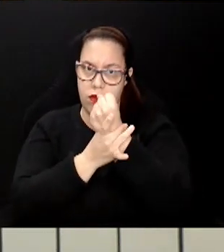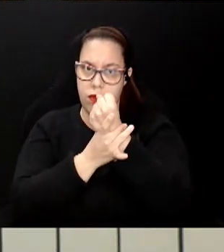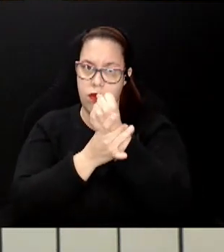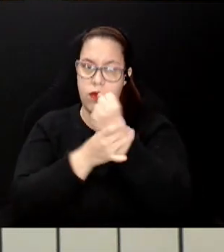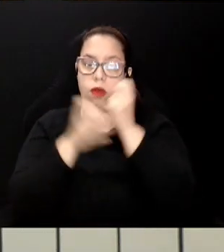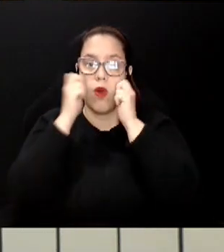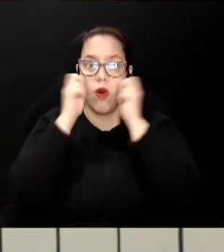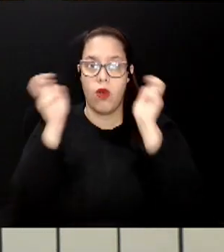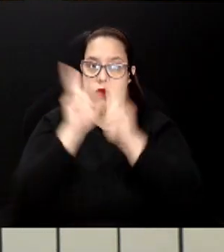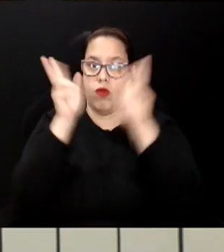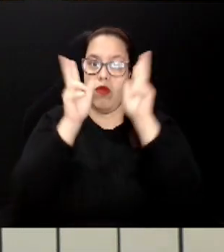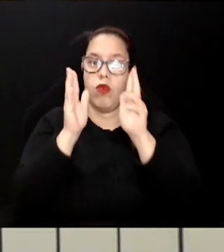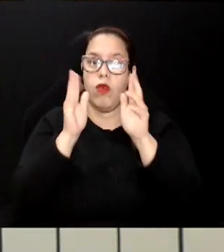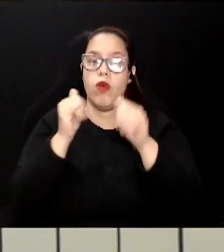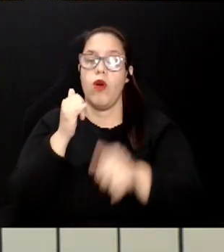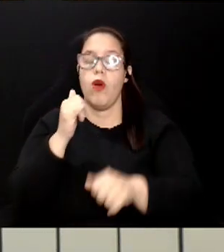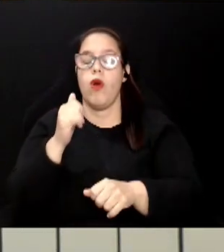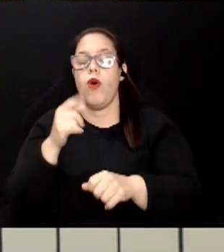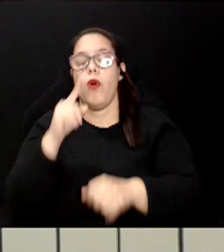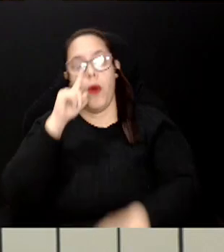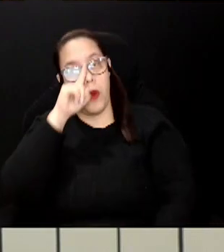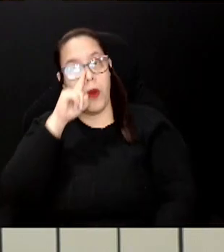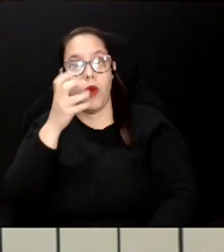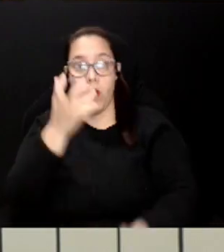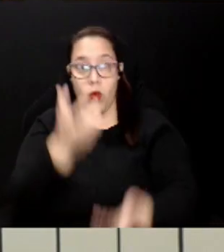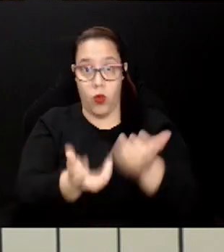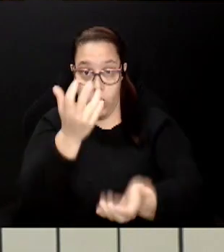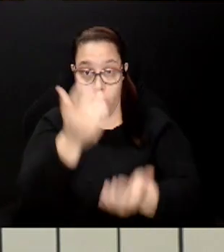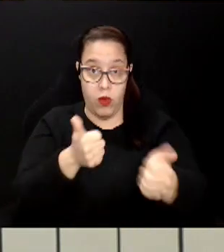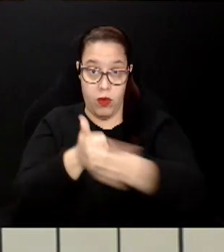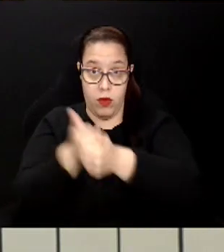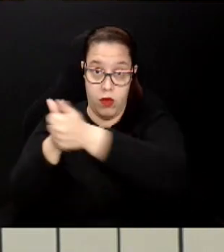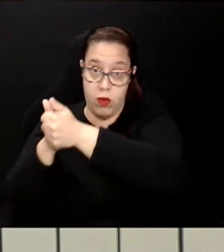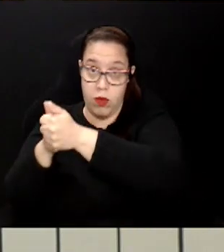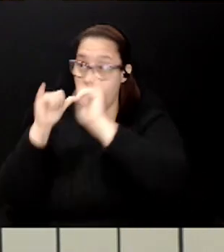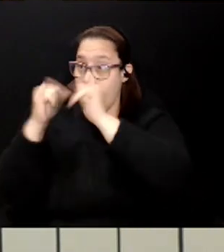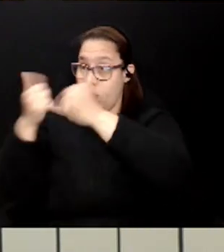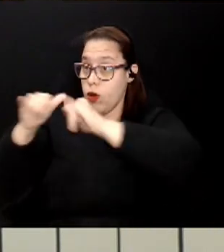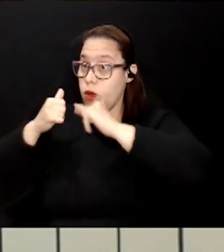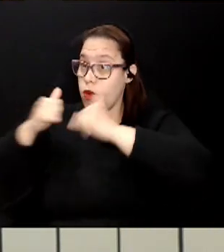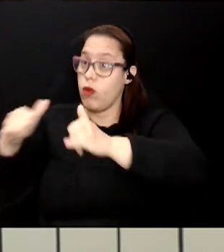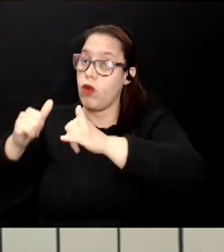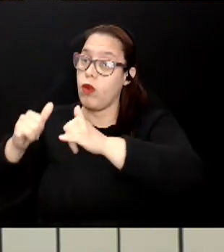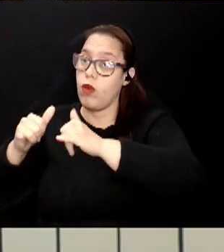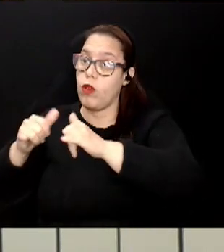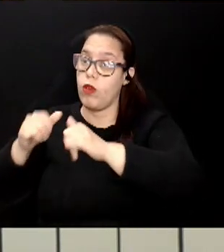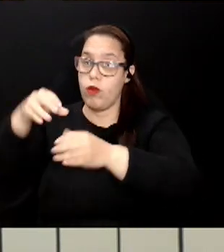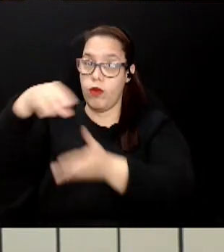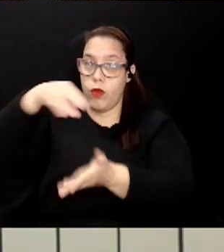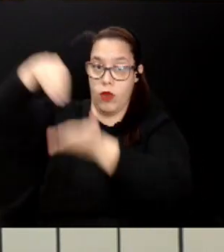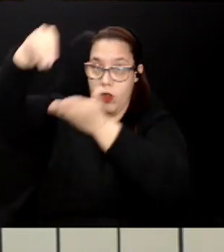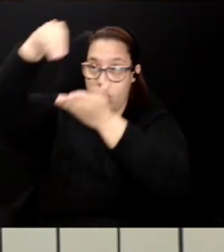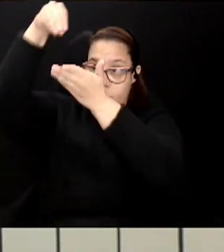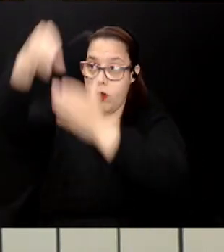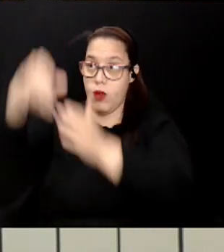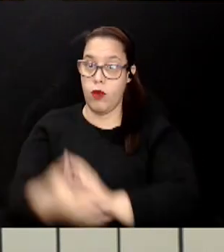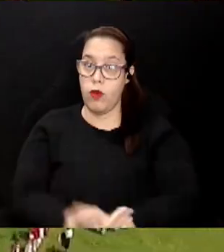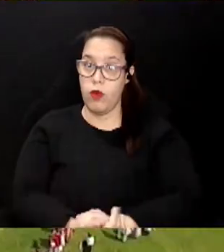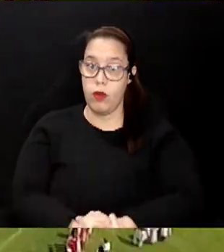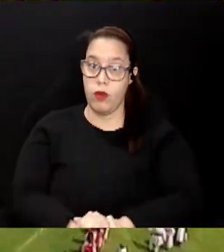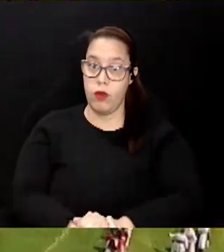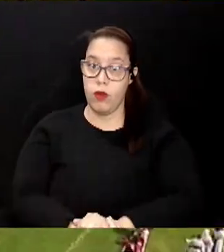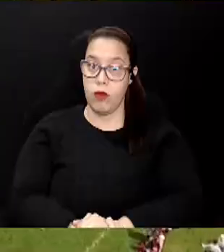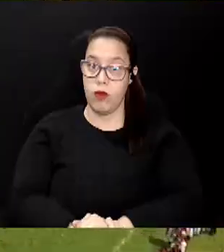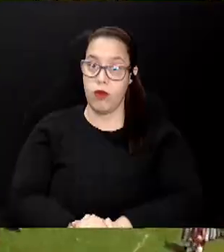perigos causados por fogueiras próximas à fiação e pela soltura de balões.